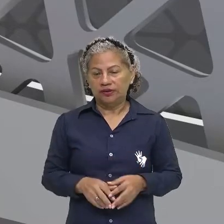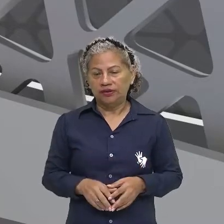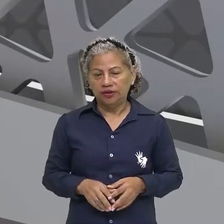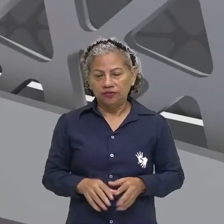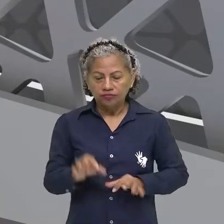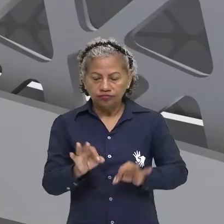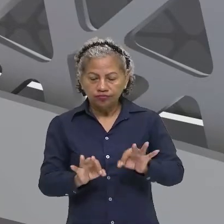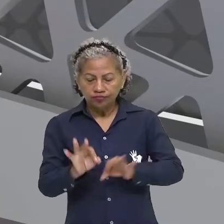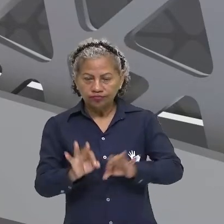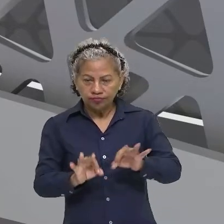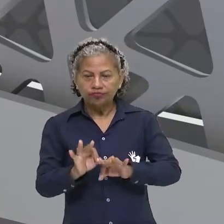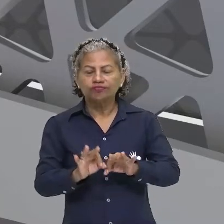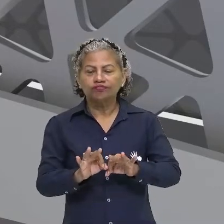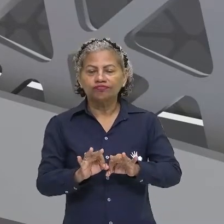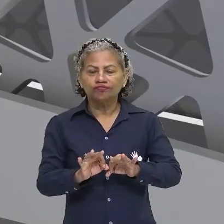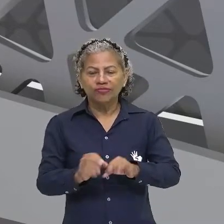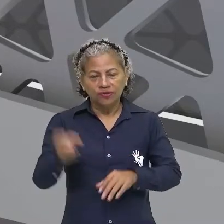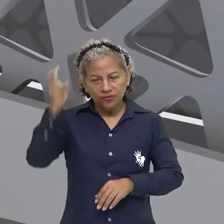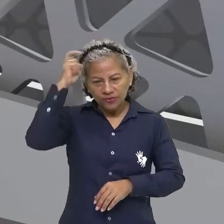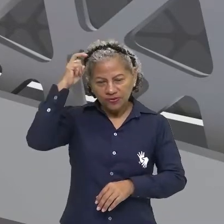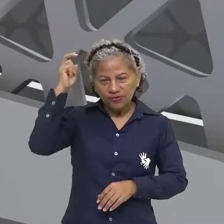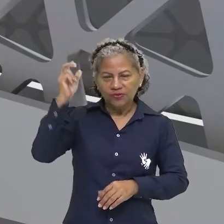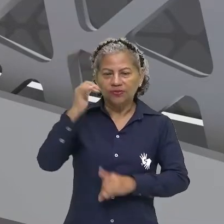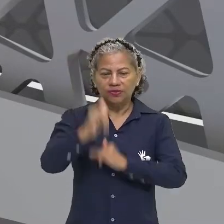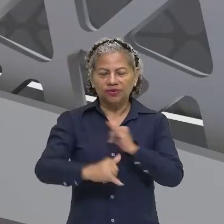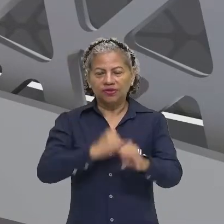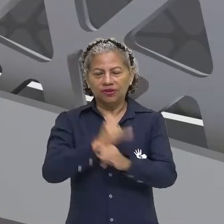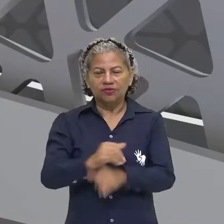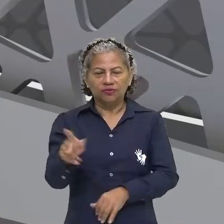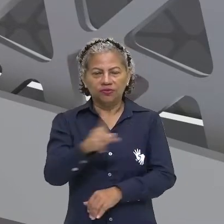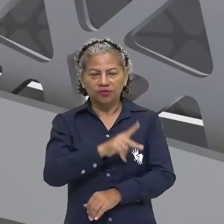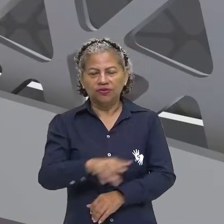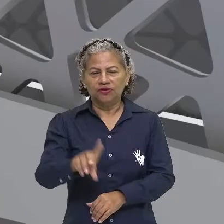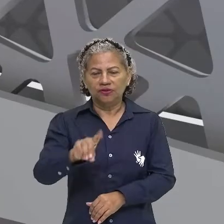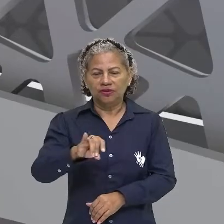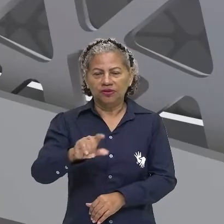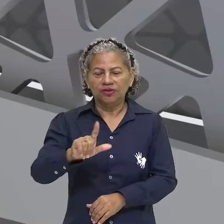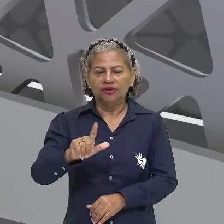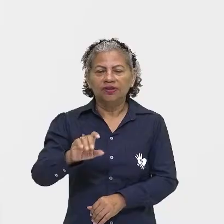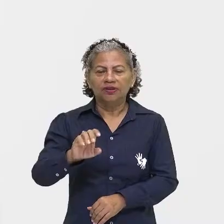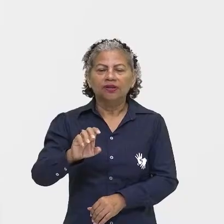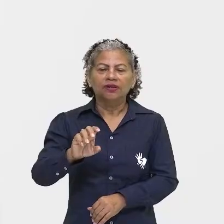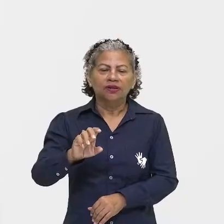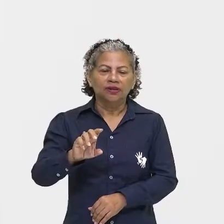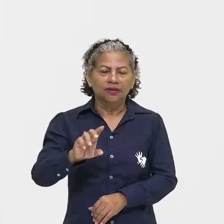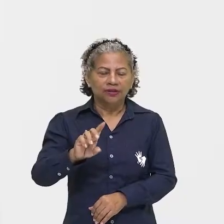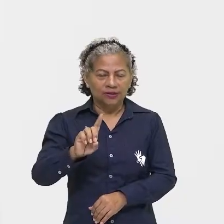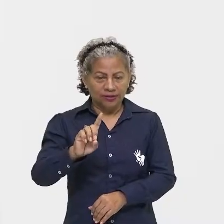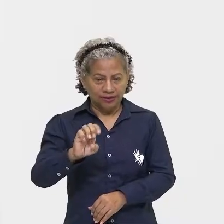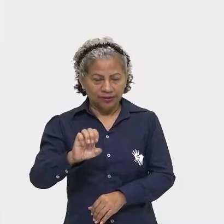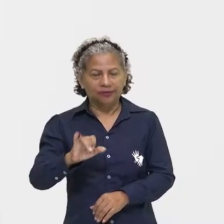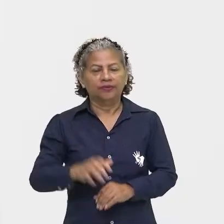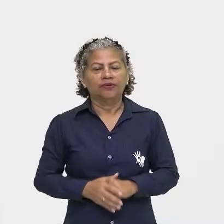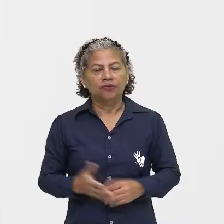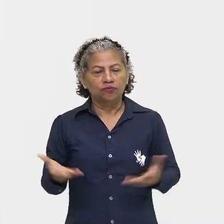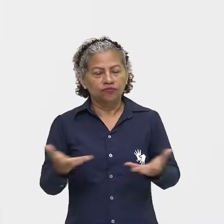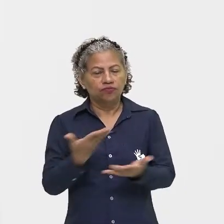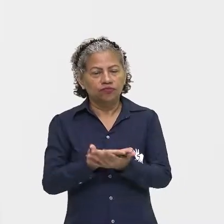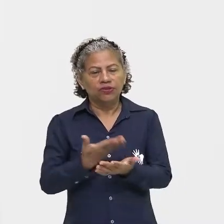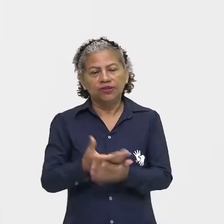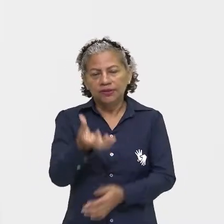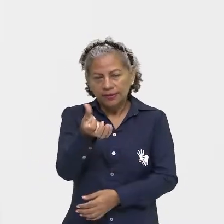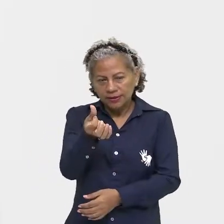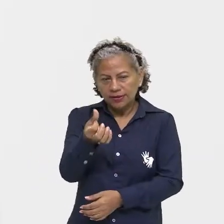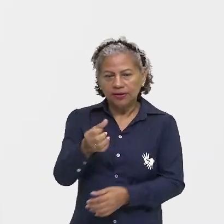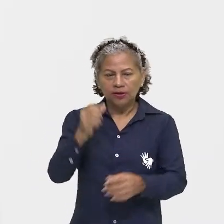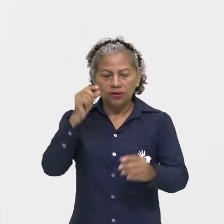Digital. Eu sou o professor Edirley e agora vamos ver qual o conteúdo da aula de hoje. Aula 6, Objeto de